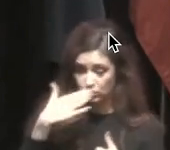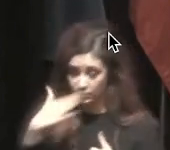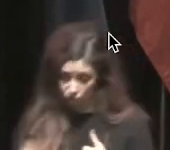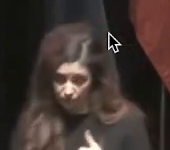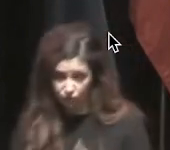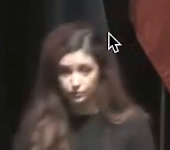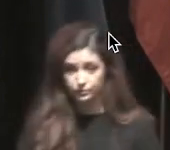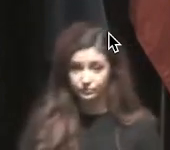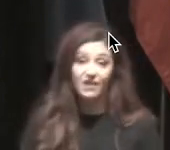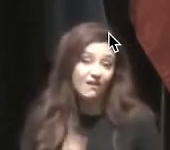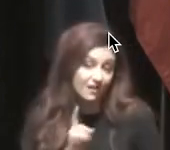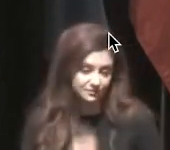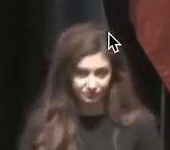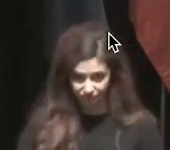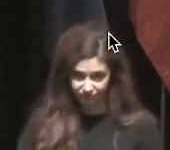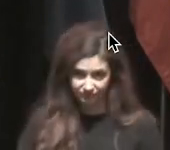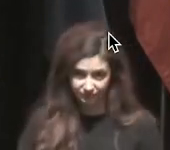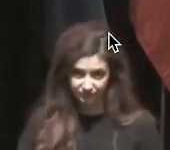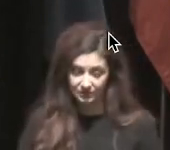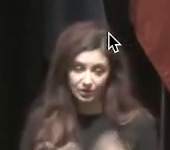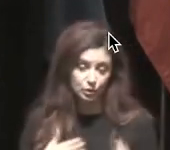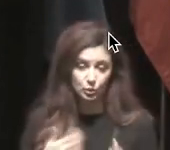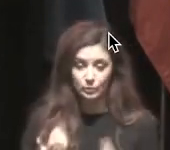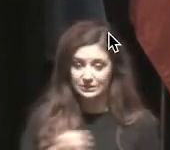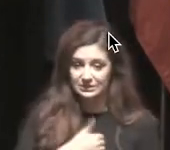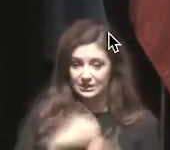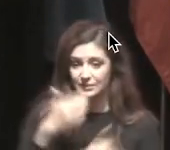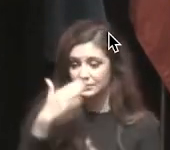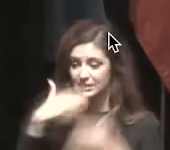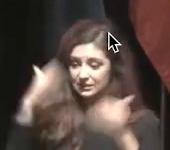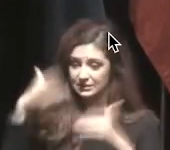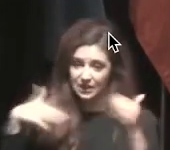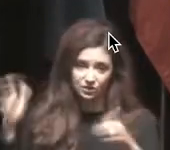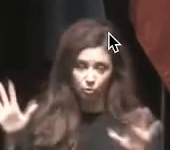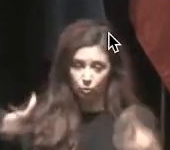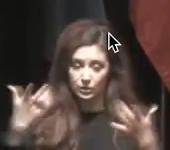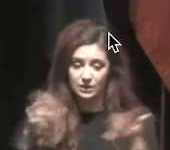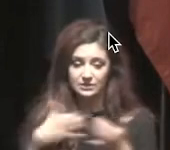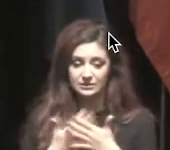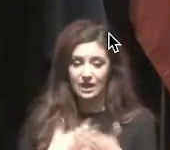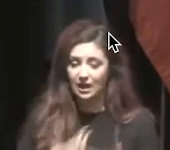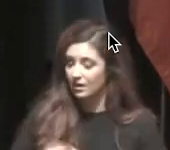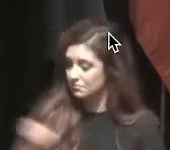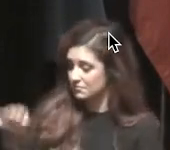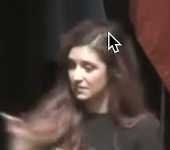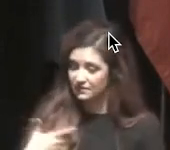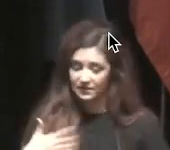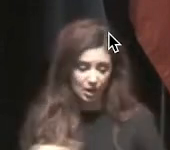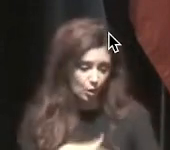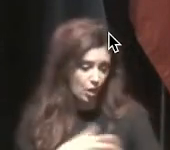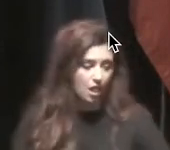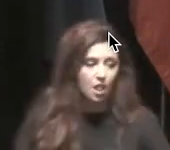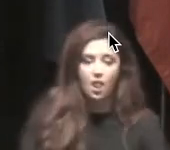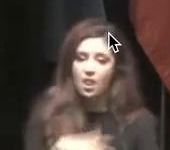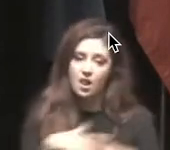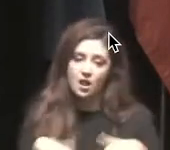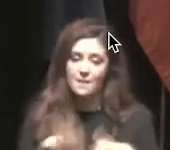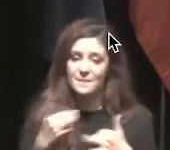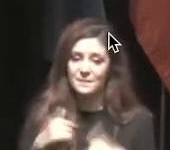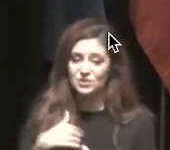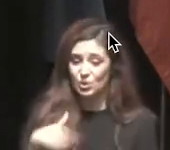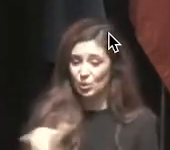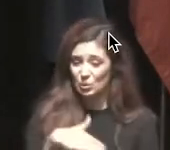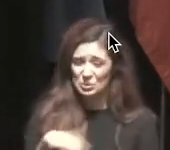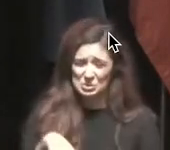novos. Pois é, uma cidade para todas as idades é uma cidade onde todas as pessoas se sintam bem-vindas nas suas ruas. E isso não acontece com as